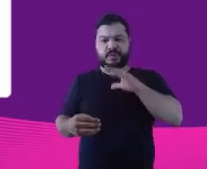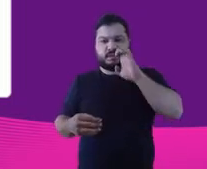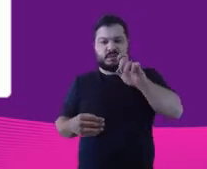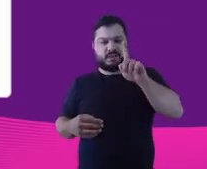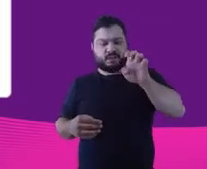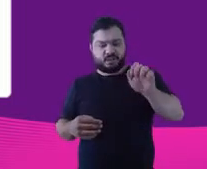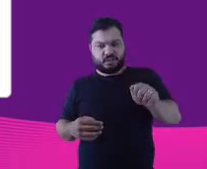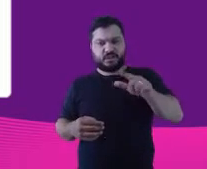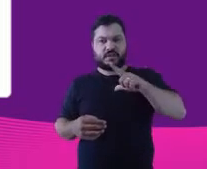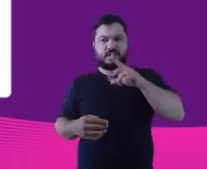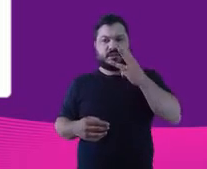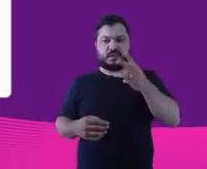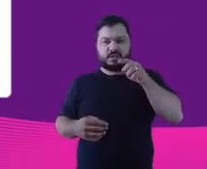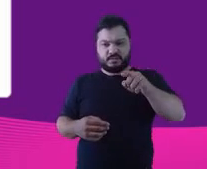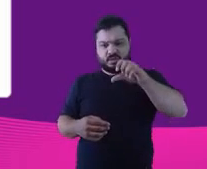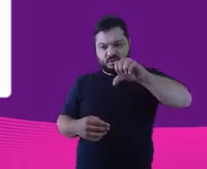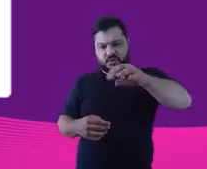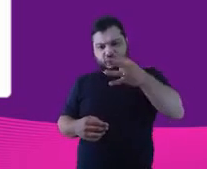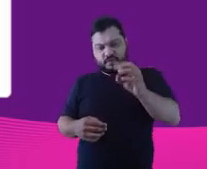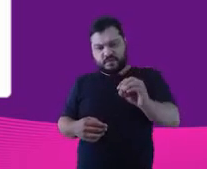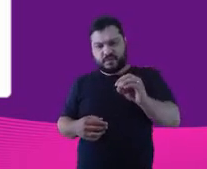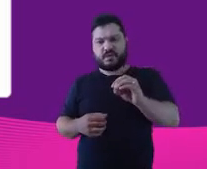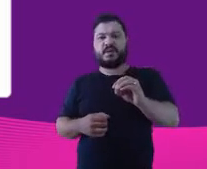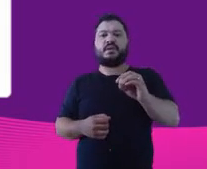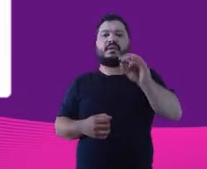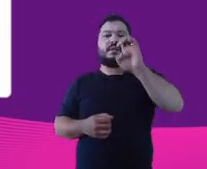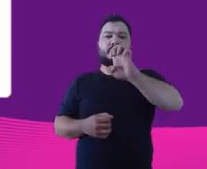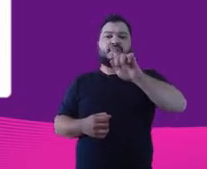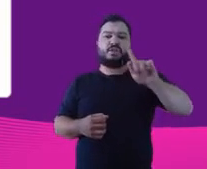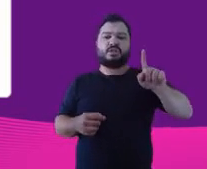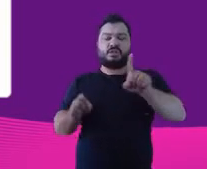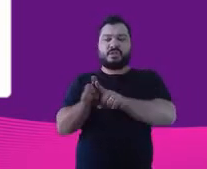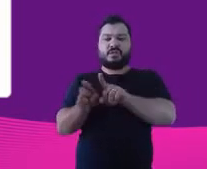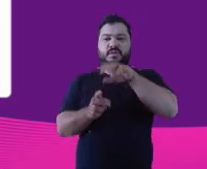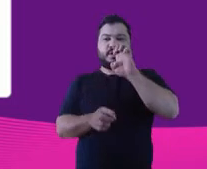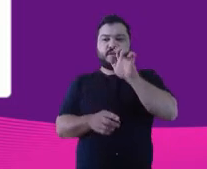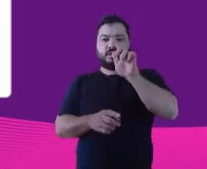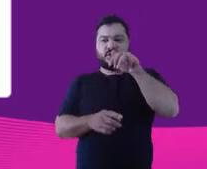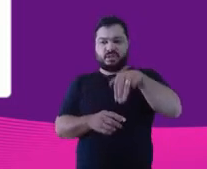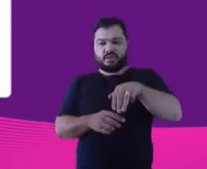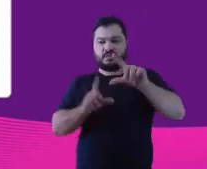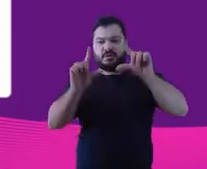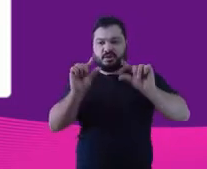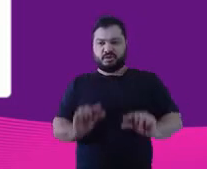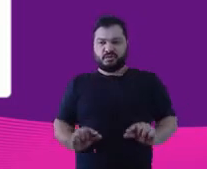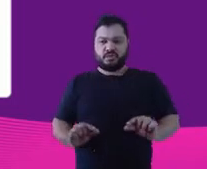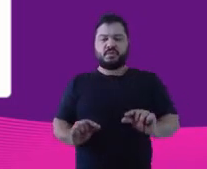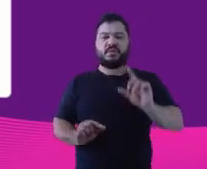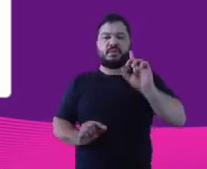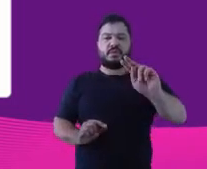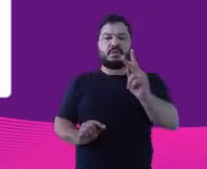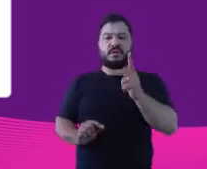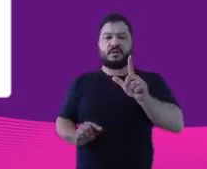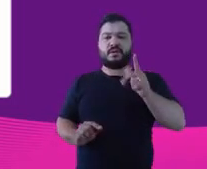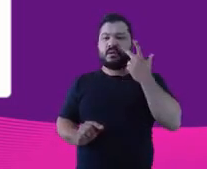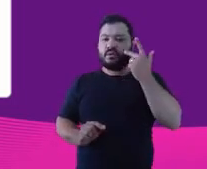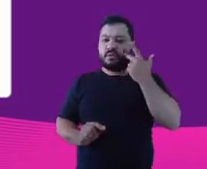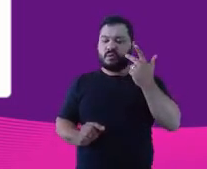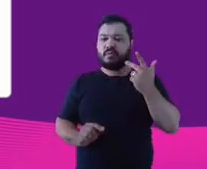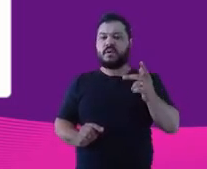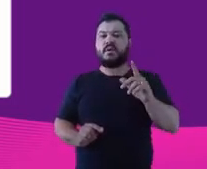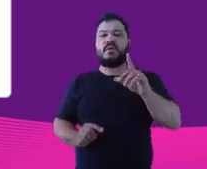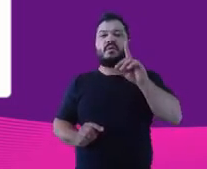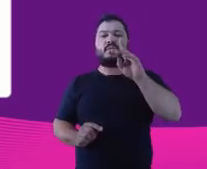de 3.940, com uma IgG e uma IgM diminuídas, um DHL normal, uma beta-2